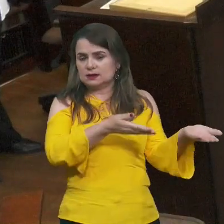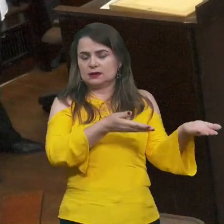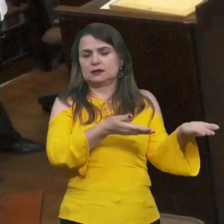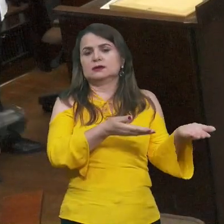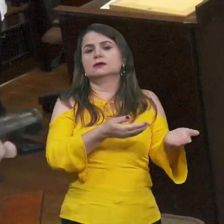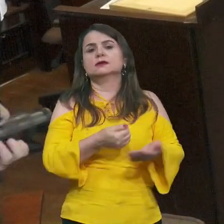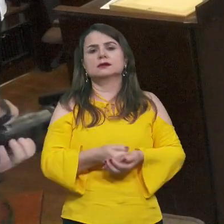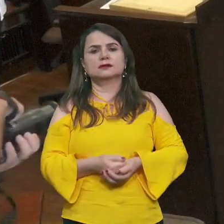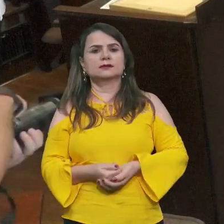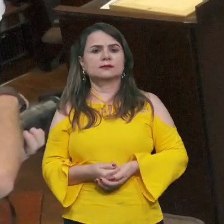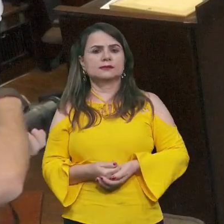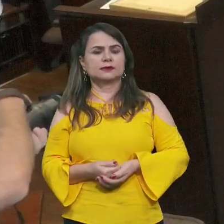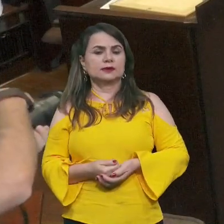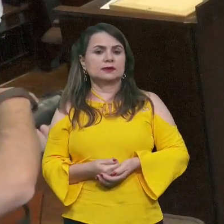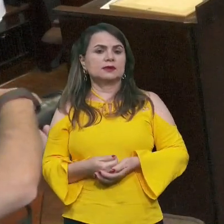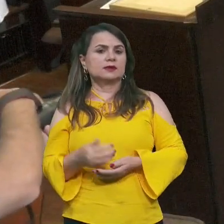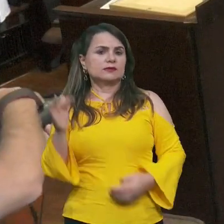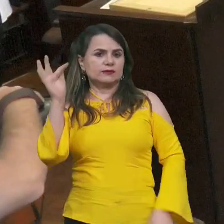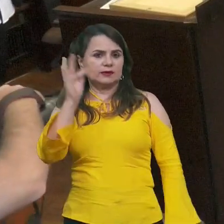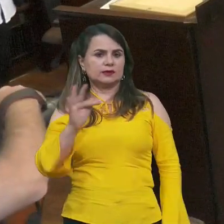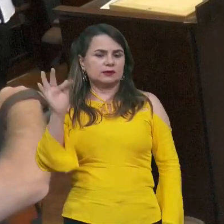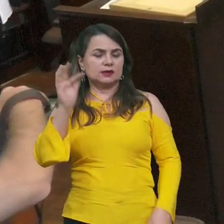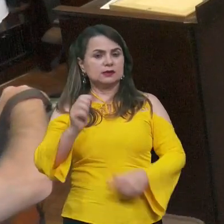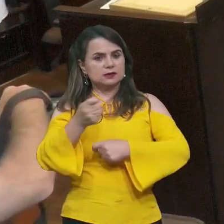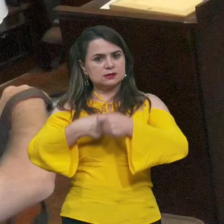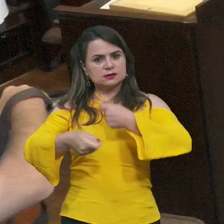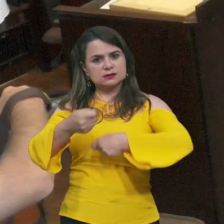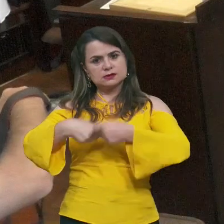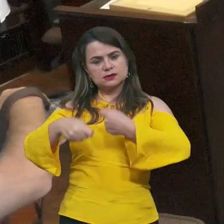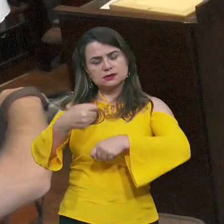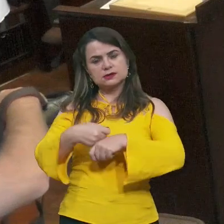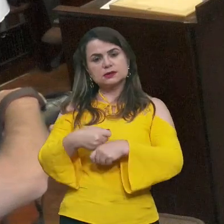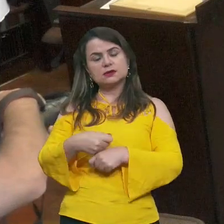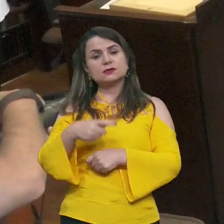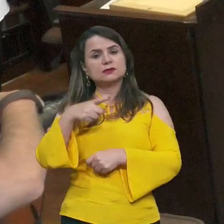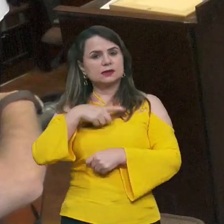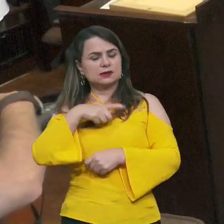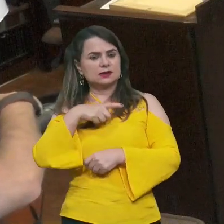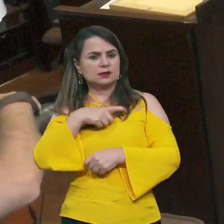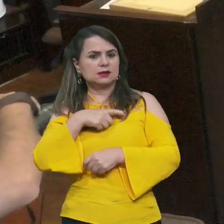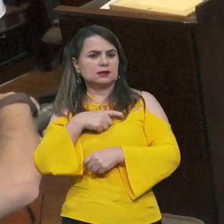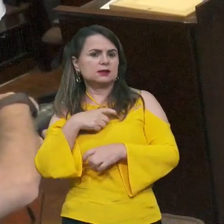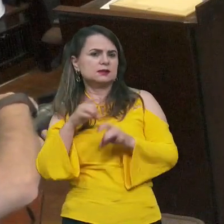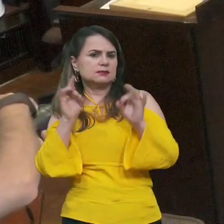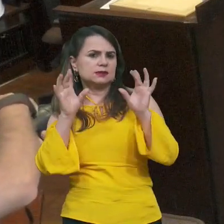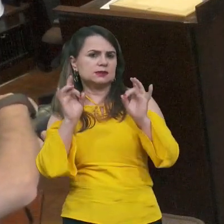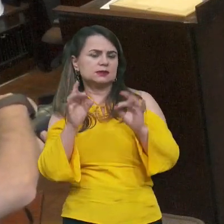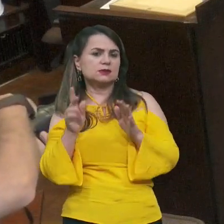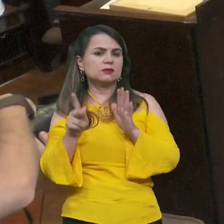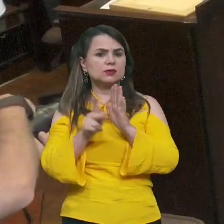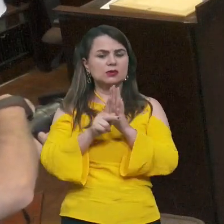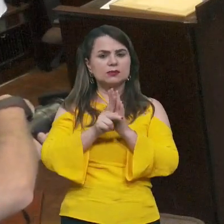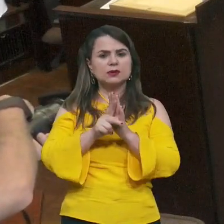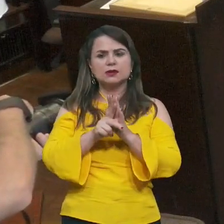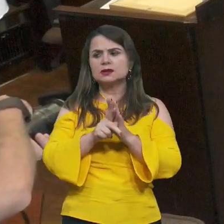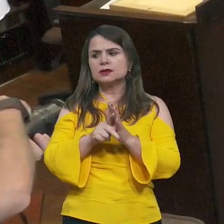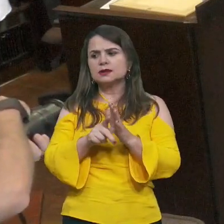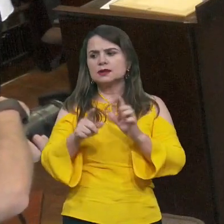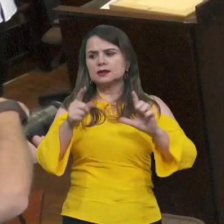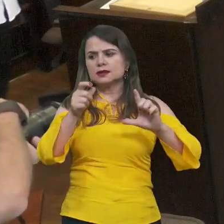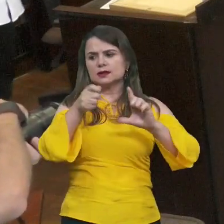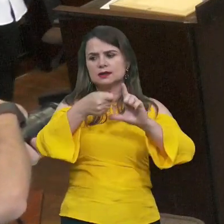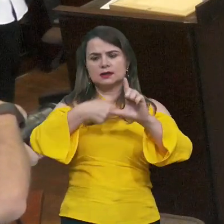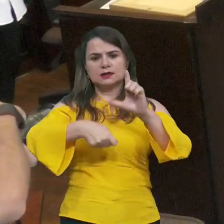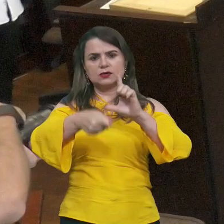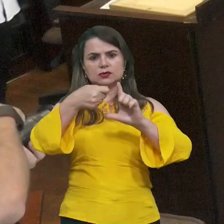de Almeida Perão é formada em administração e tem especialização com licenciatura em logística e